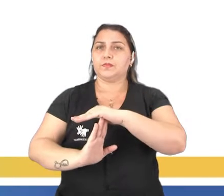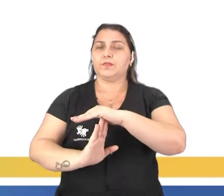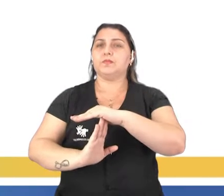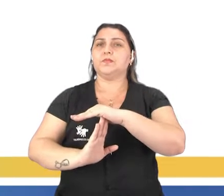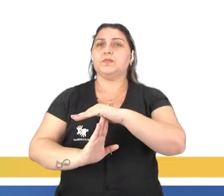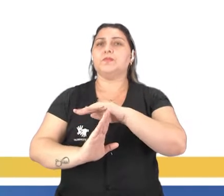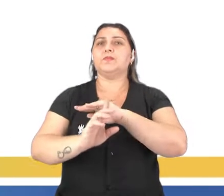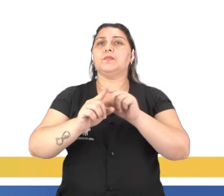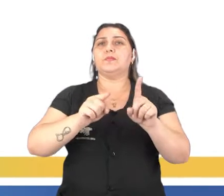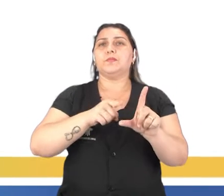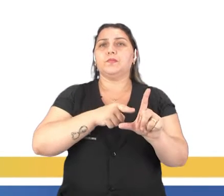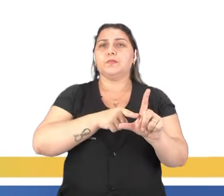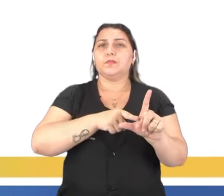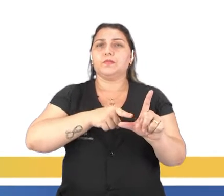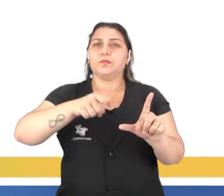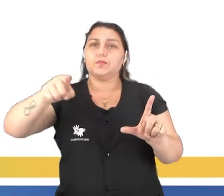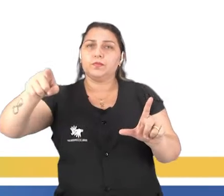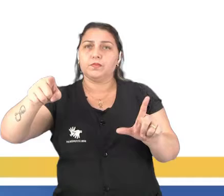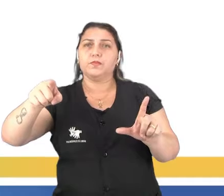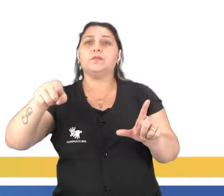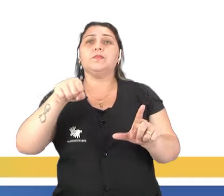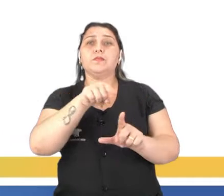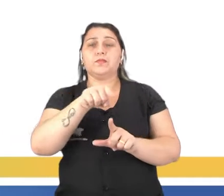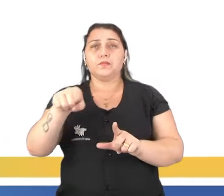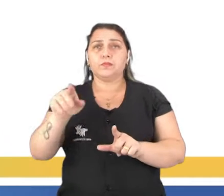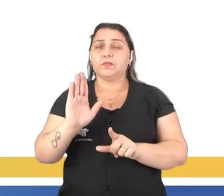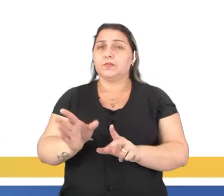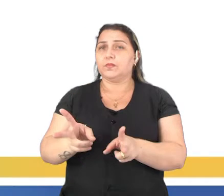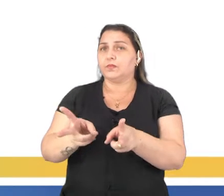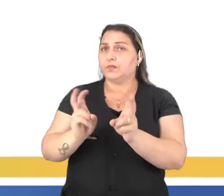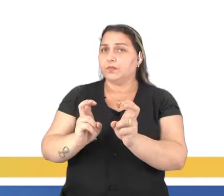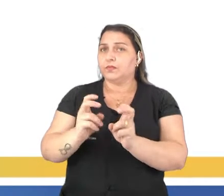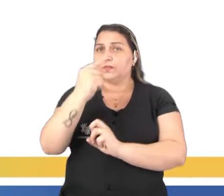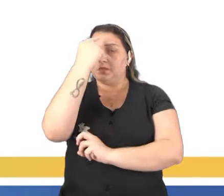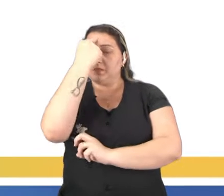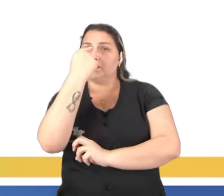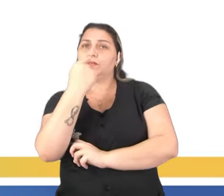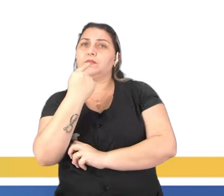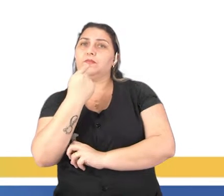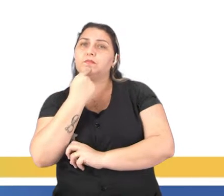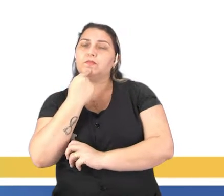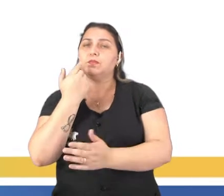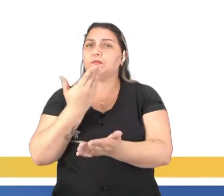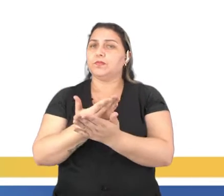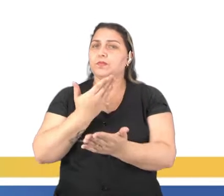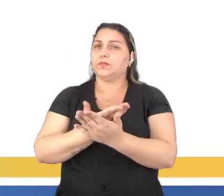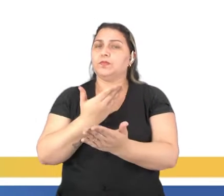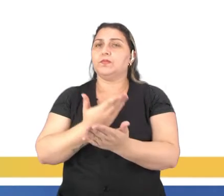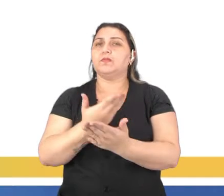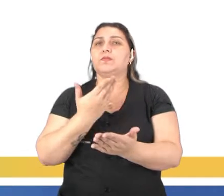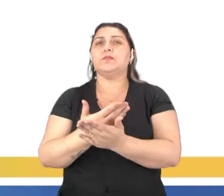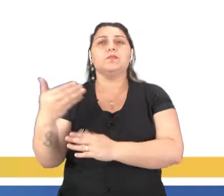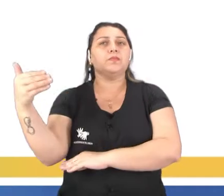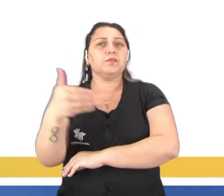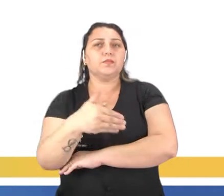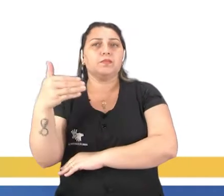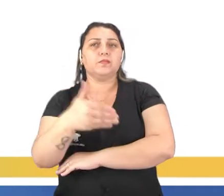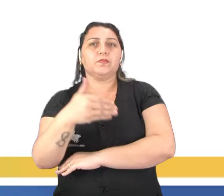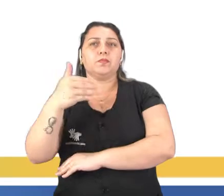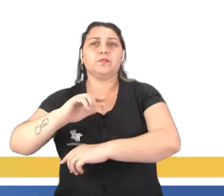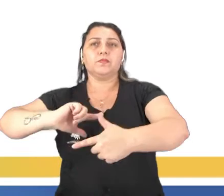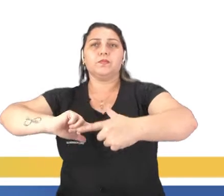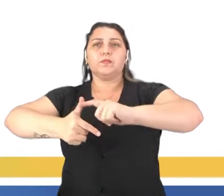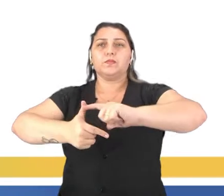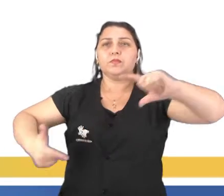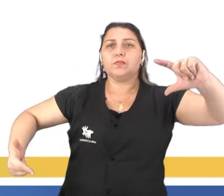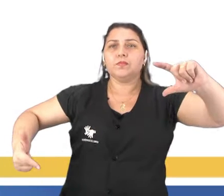segmentos de reta. Então você, ao longo da sua formação, já percebeu que essas figuras, elas são estudadas com bastante frequência pela geometria.